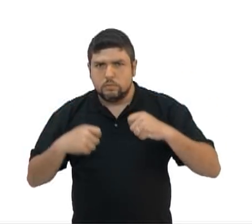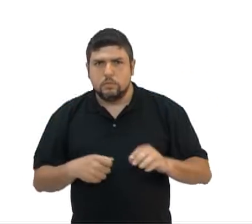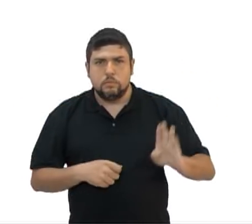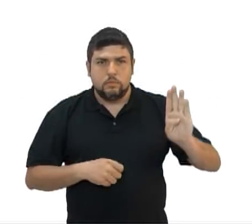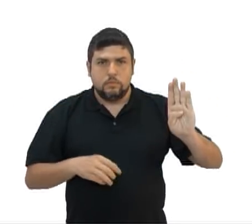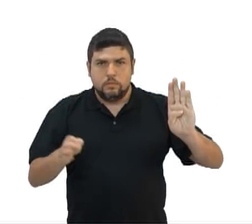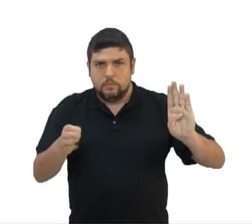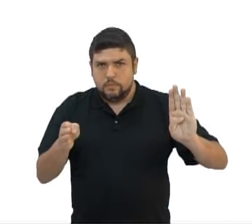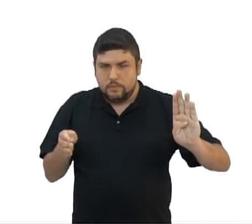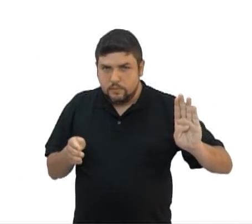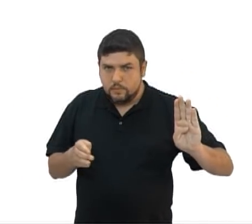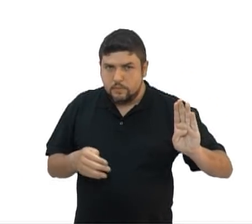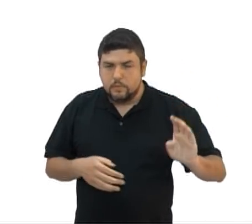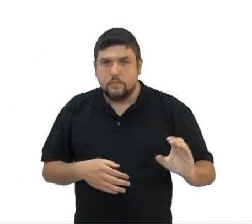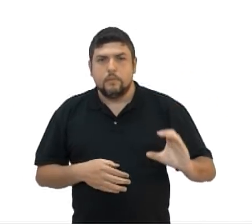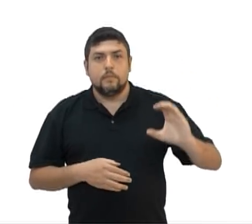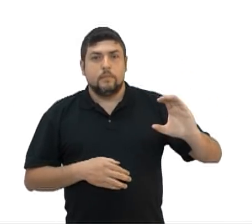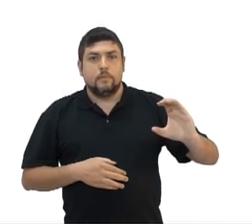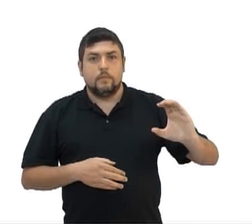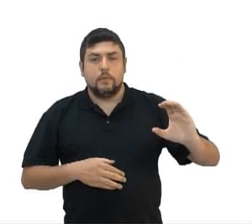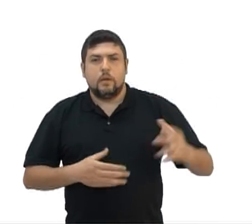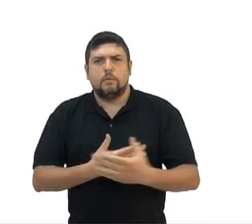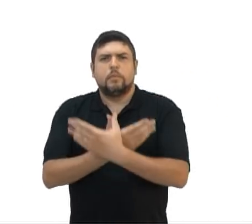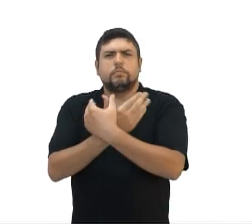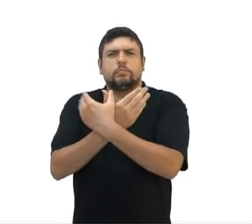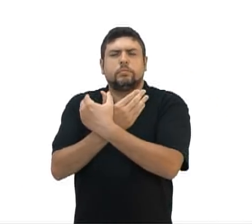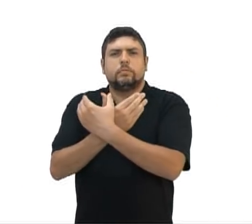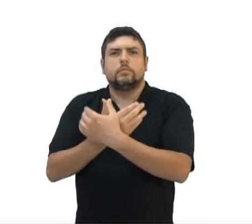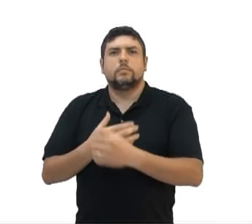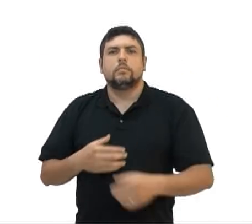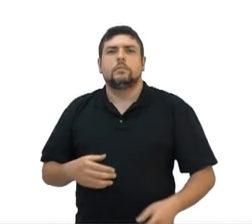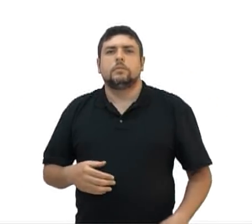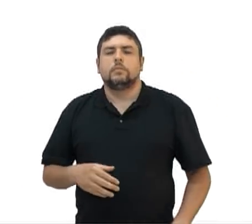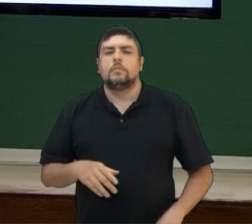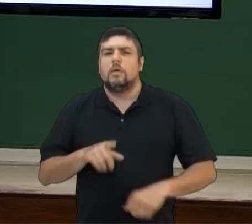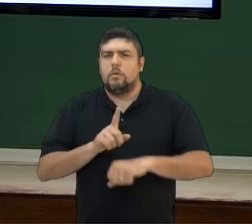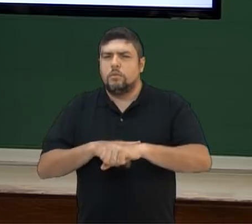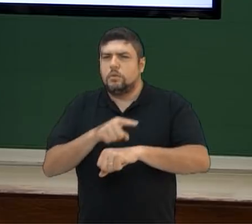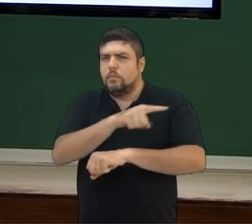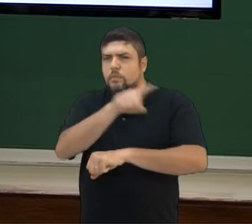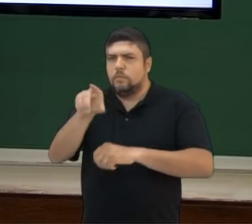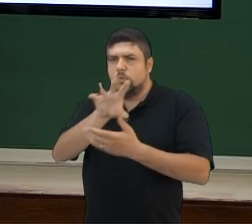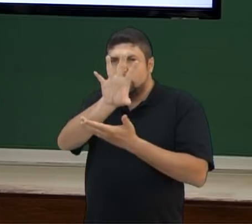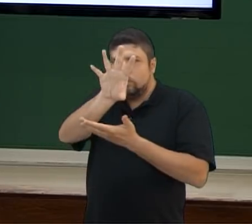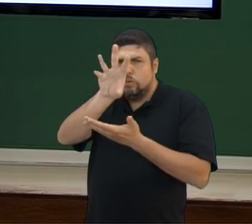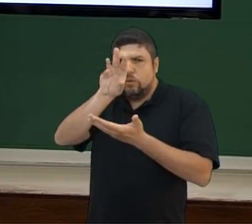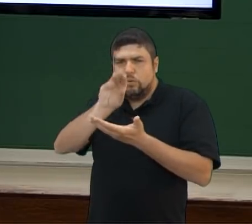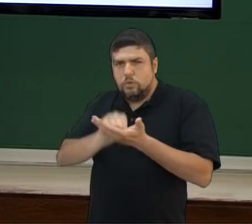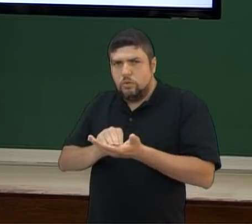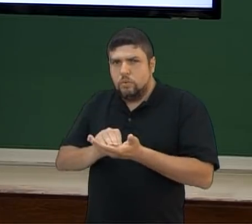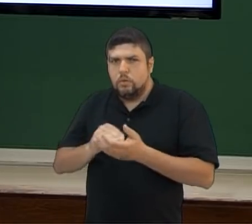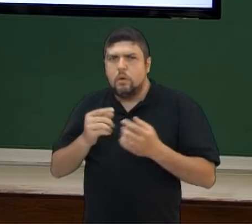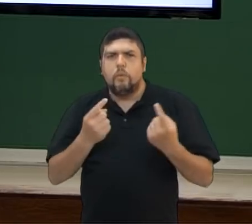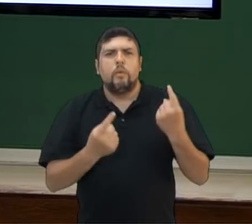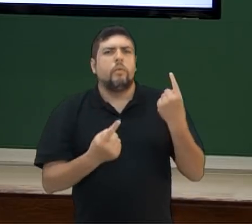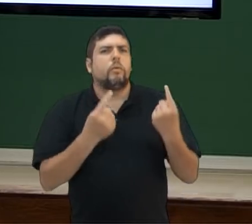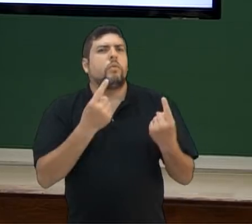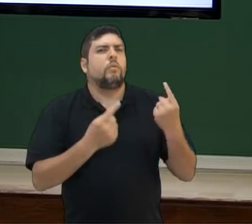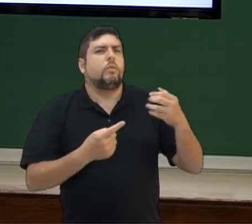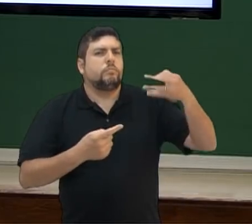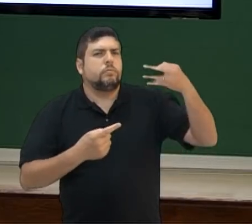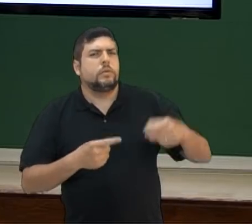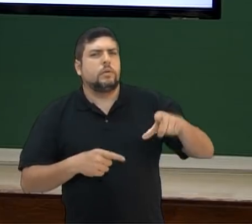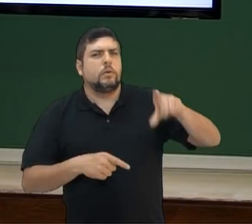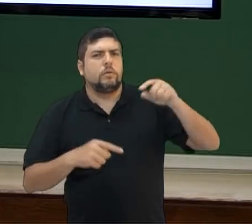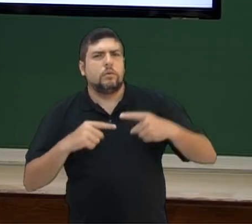peixe. Letra C, a pomba. Vamos dar um tempo para vocês copiarem, escolherem a alternativa correta e